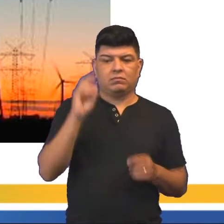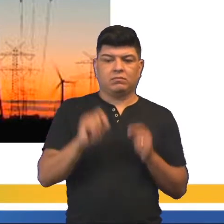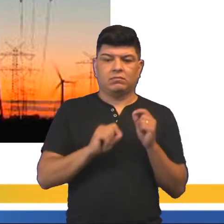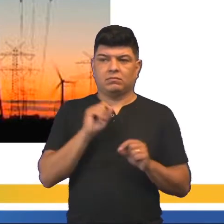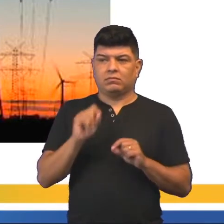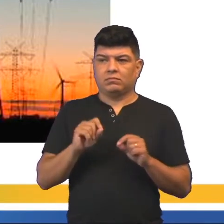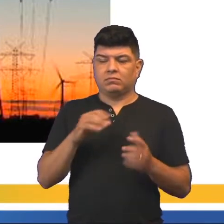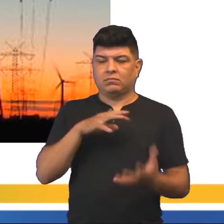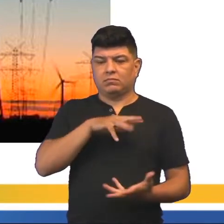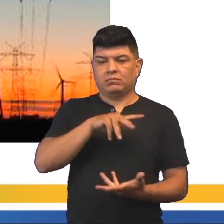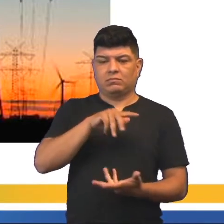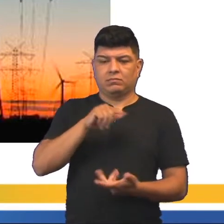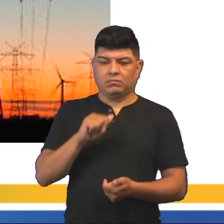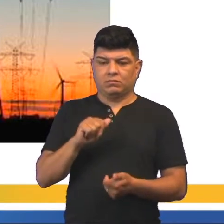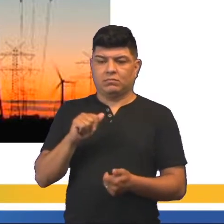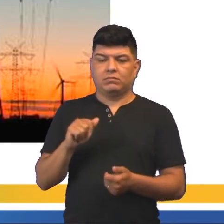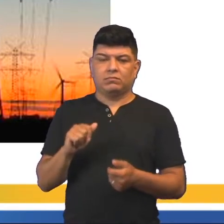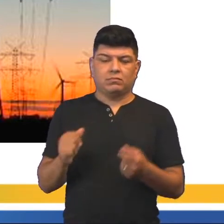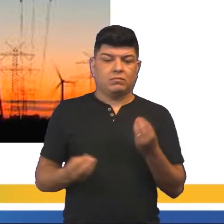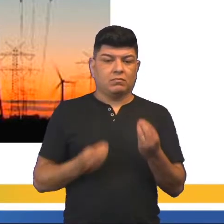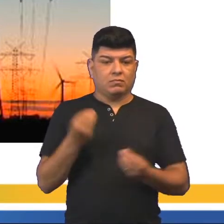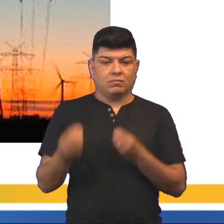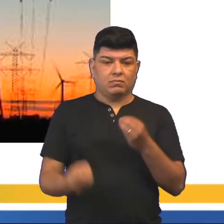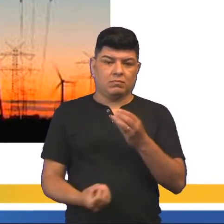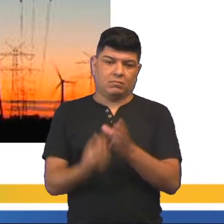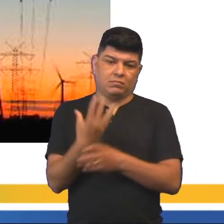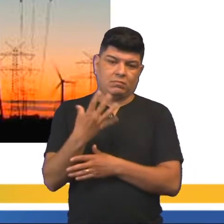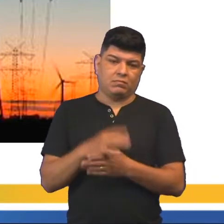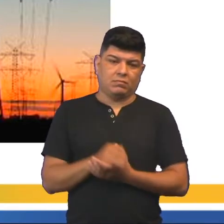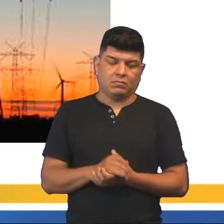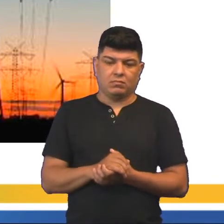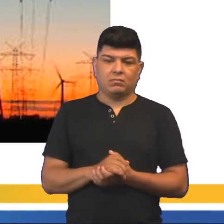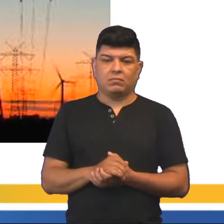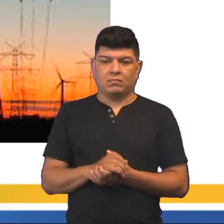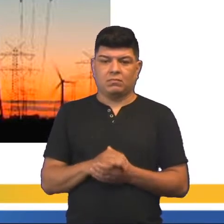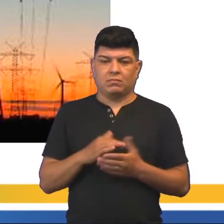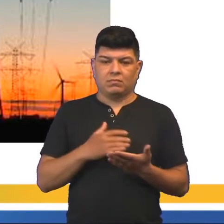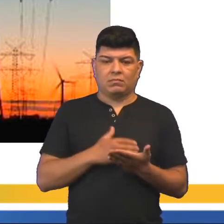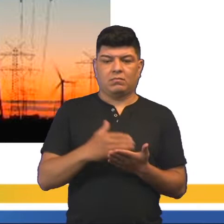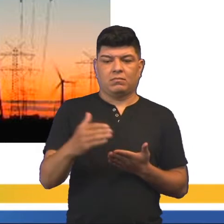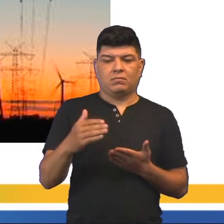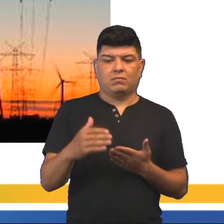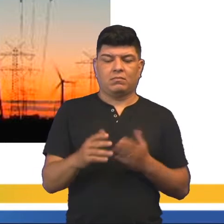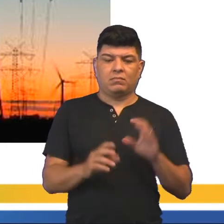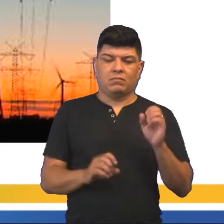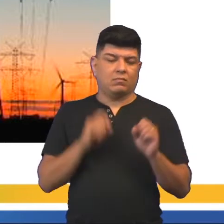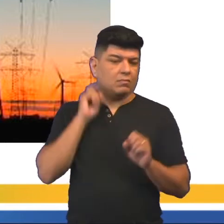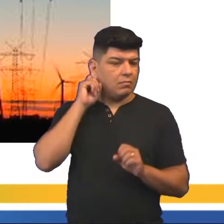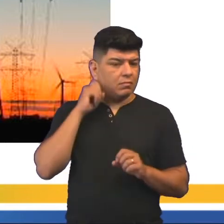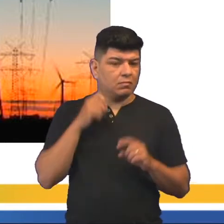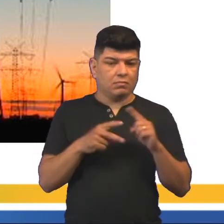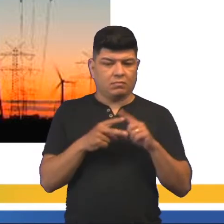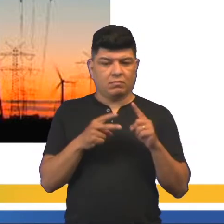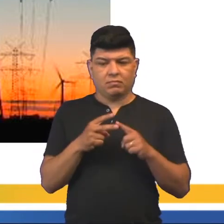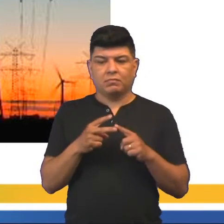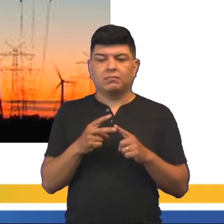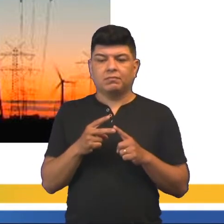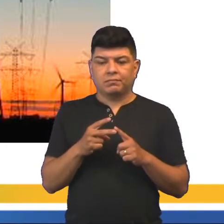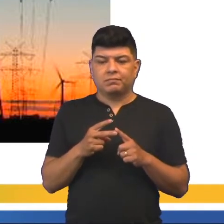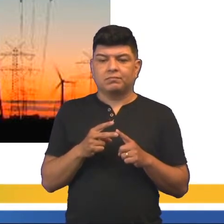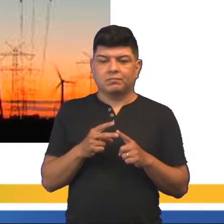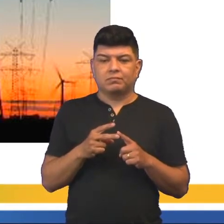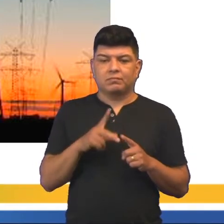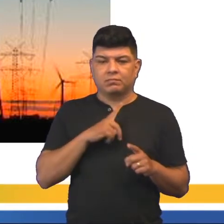fonte de energia do mundo. Como que ela é produzida? É produzida a partir do potencial elétrico de 2 pontos de